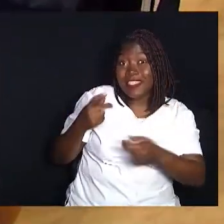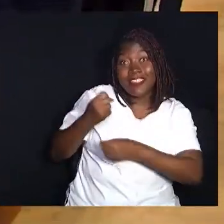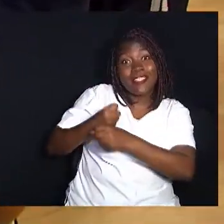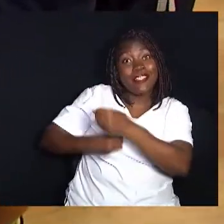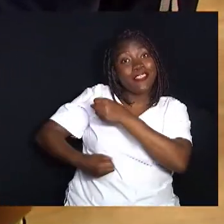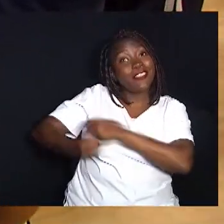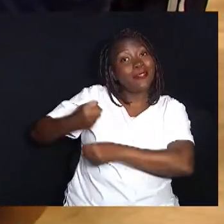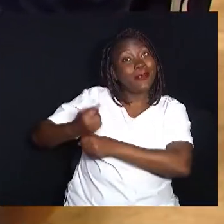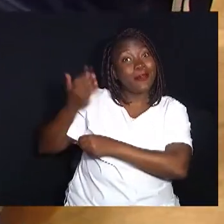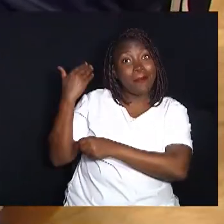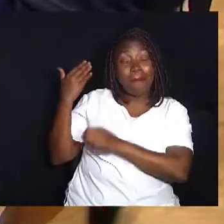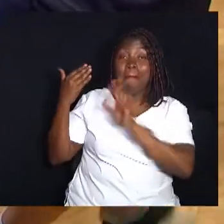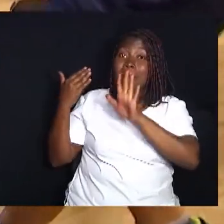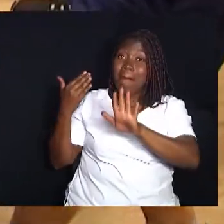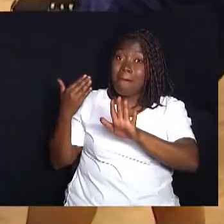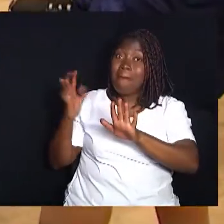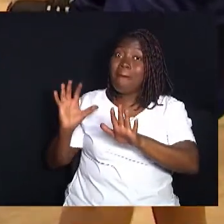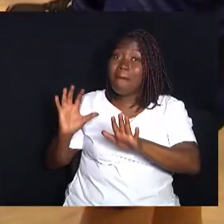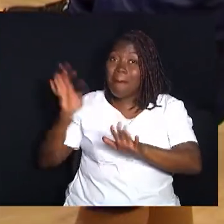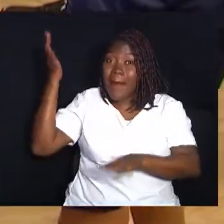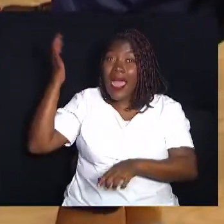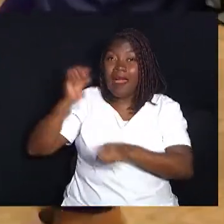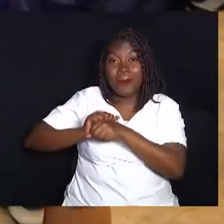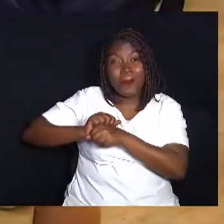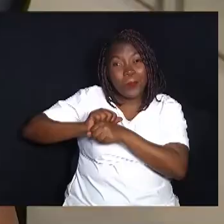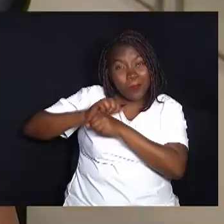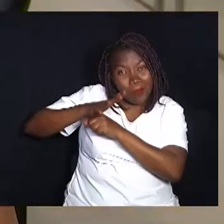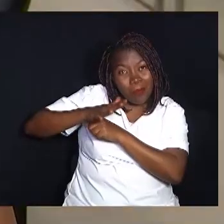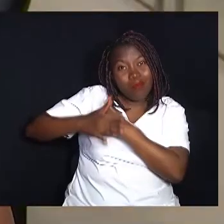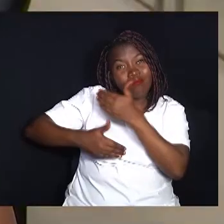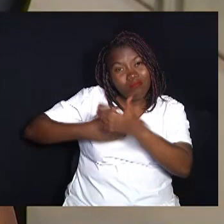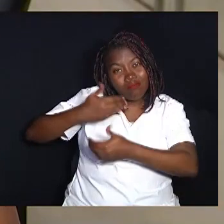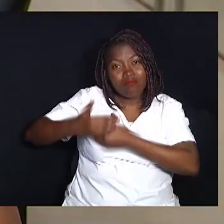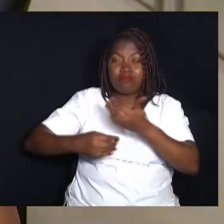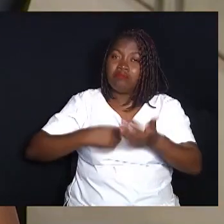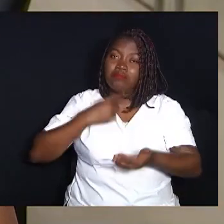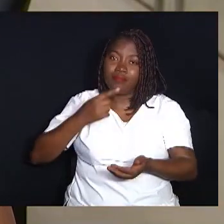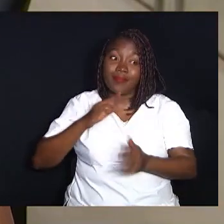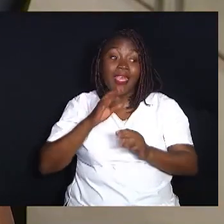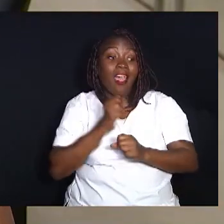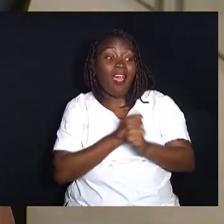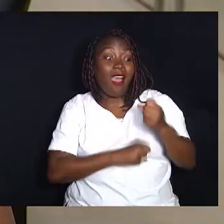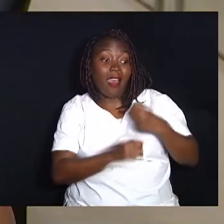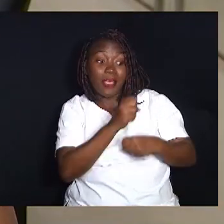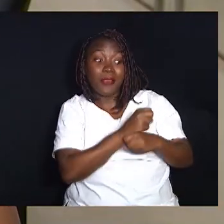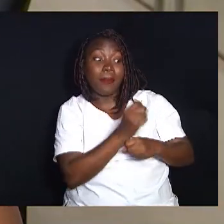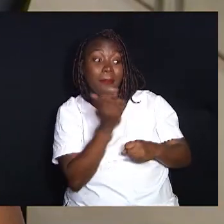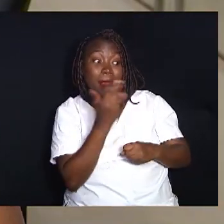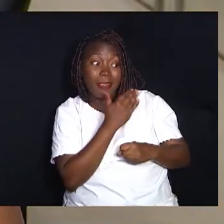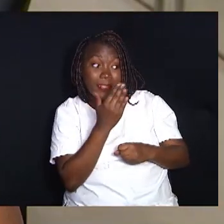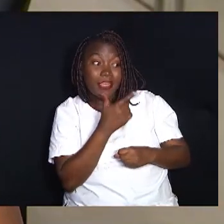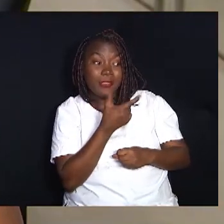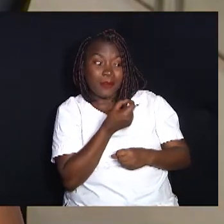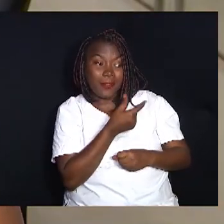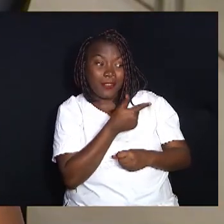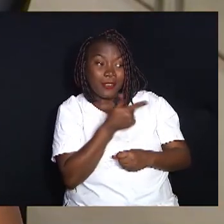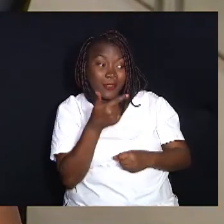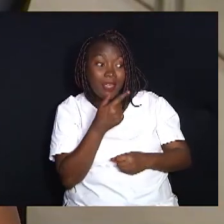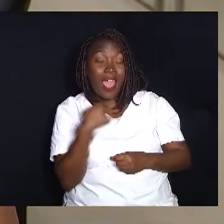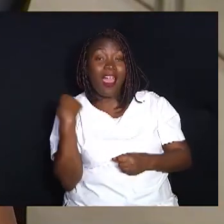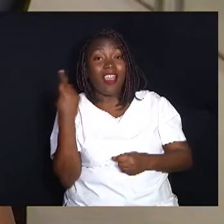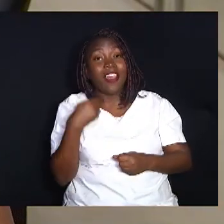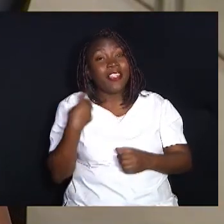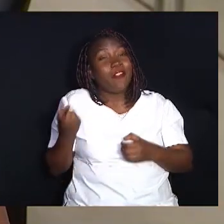passado, mas por conta dos reflexos da Covid, não foi possível. No ano passado, em 22... a gente estava